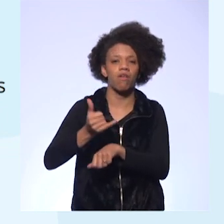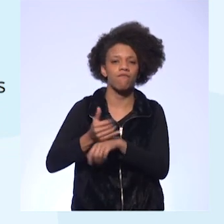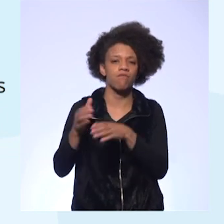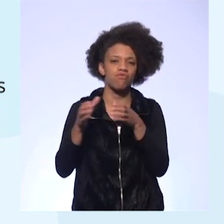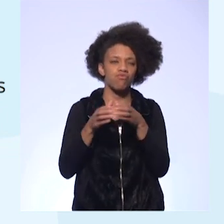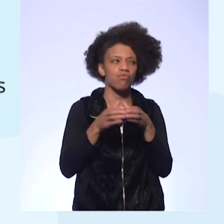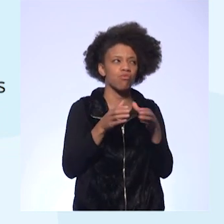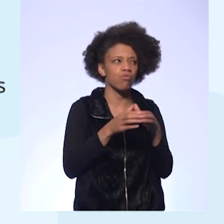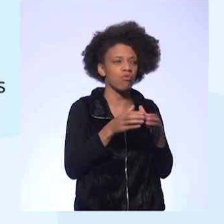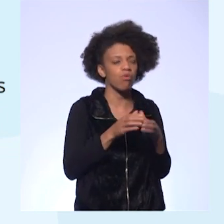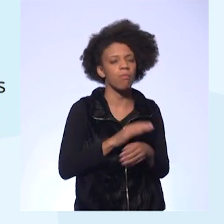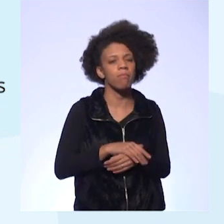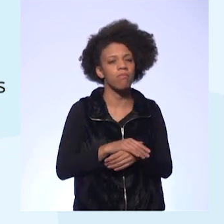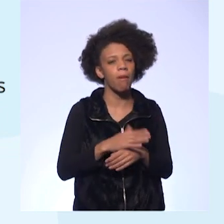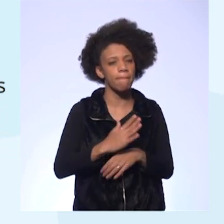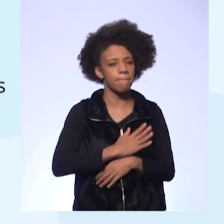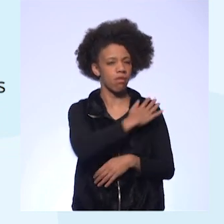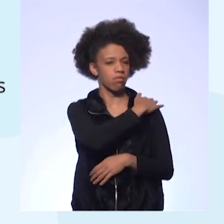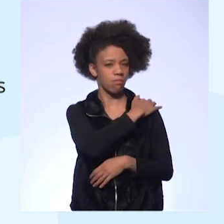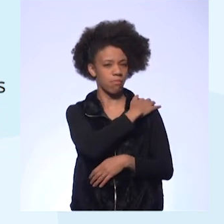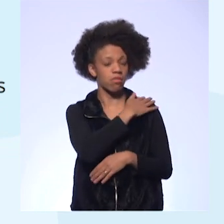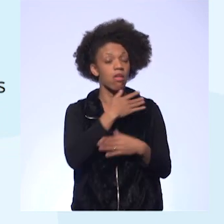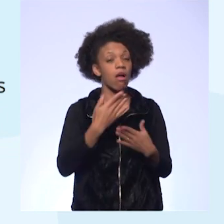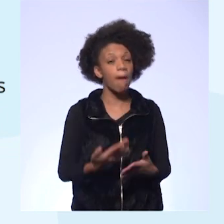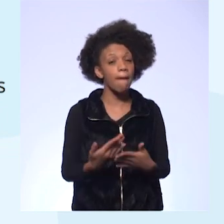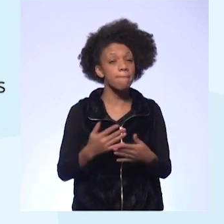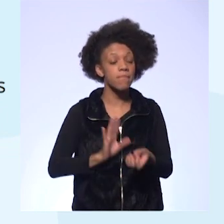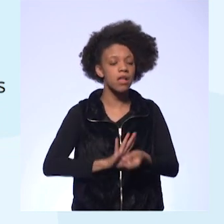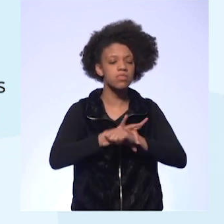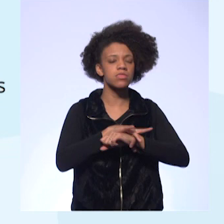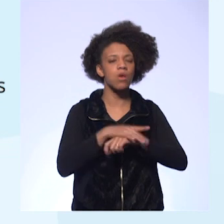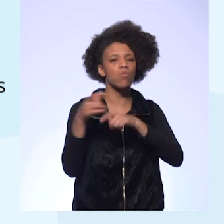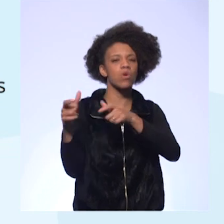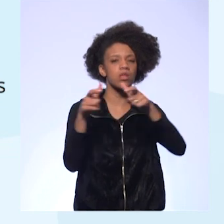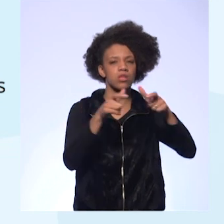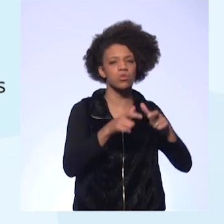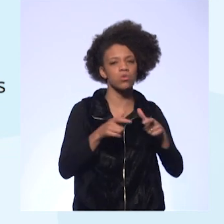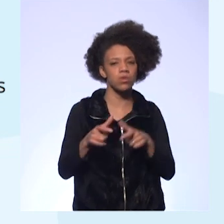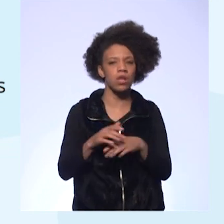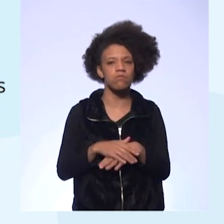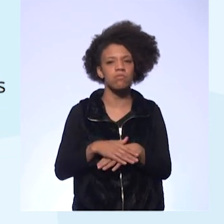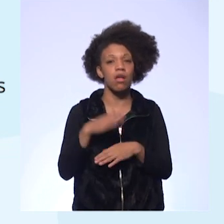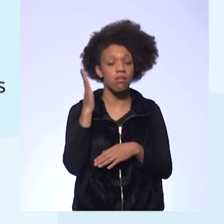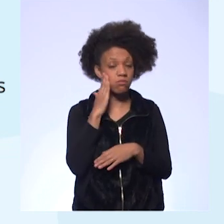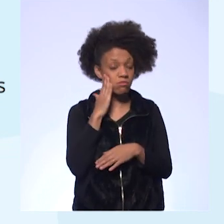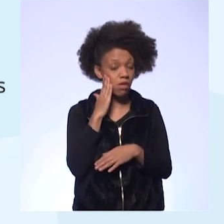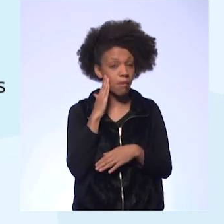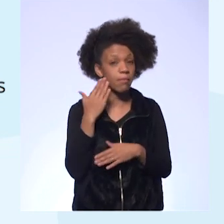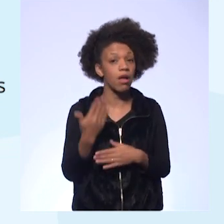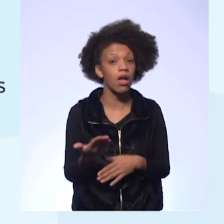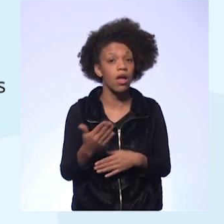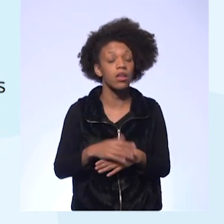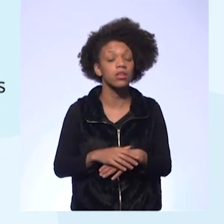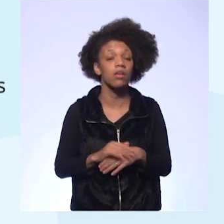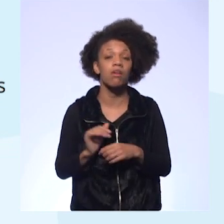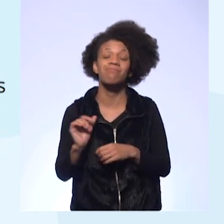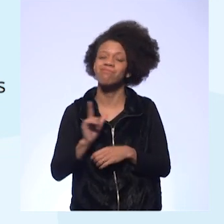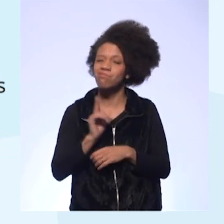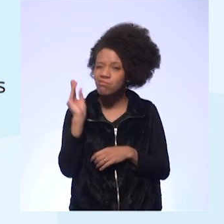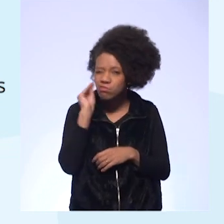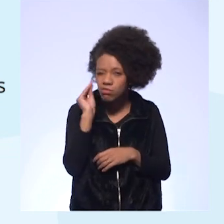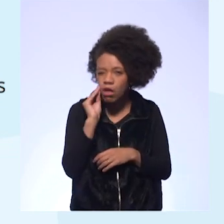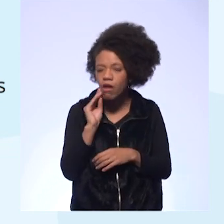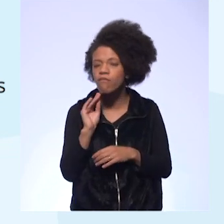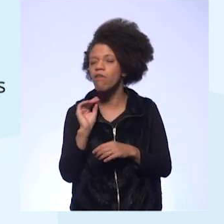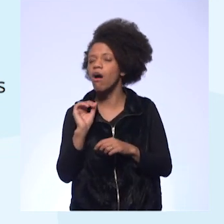grupos paramilitares para poder garantir a segurança do território. A gente sabe que durante o Império houveram algumas tentativas